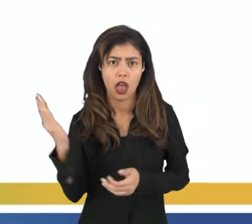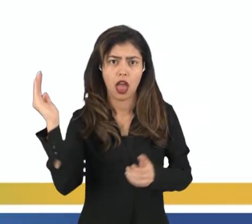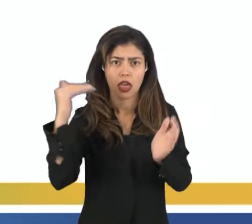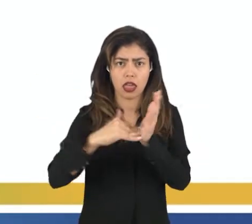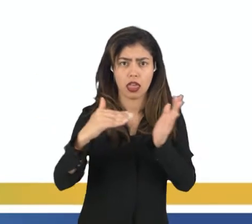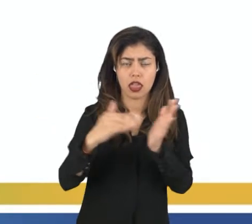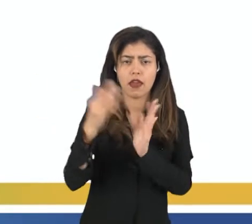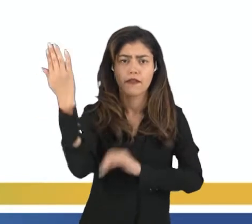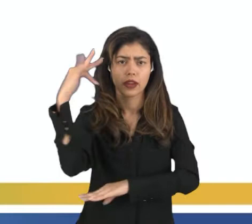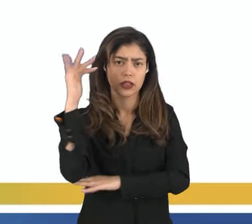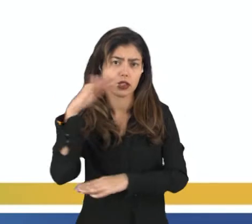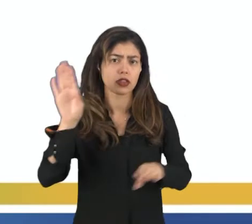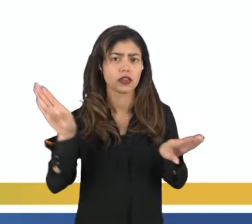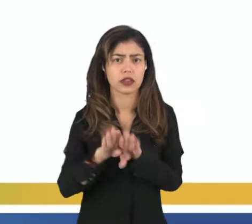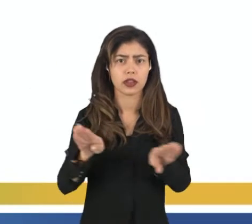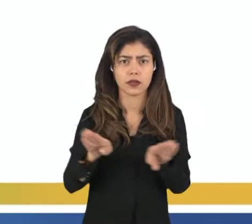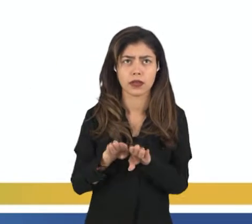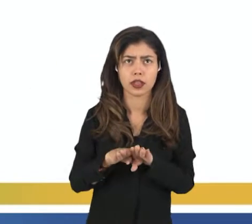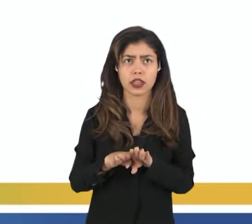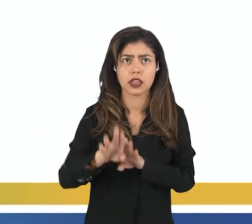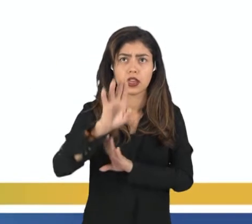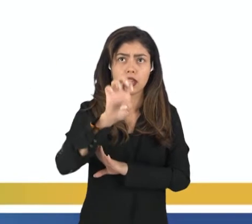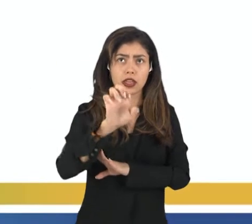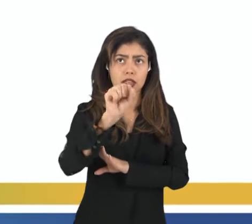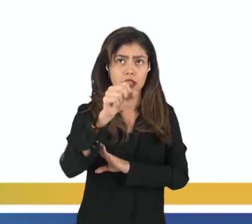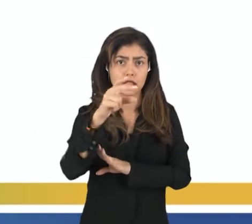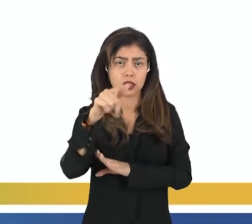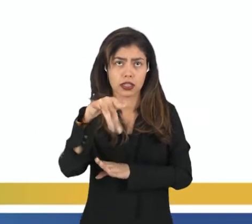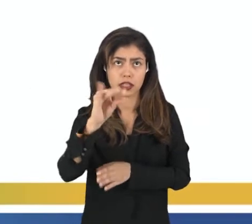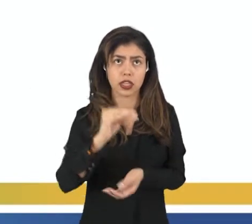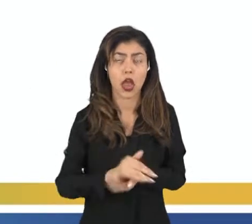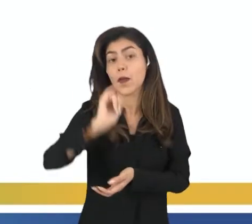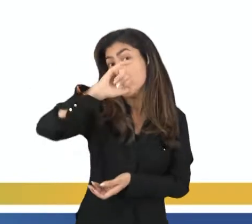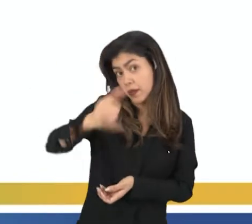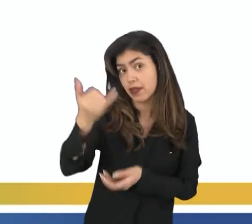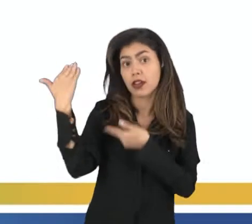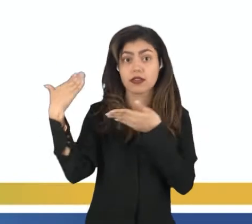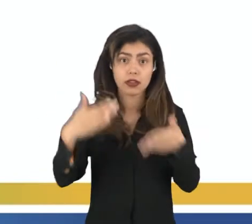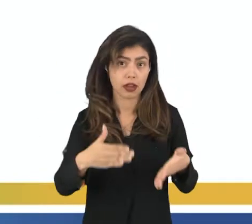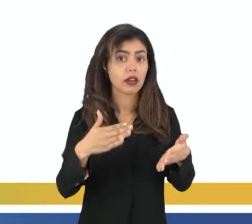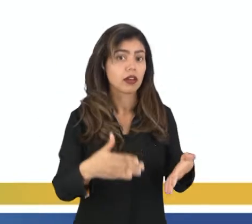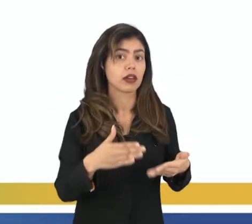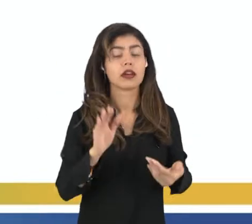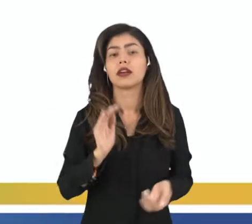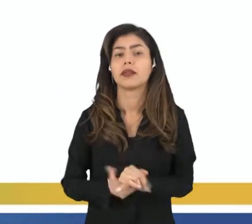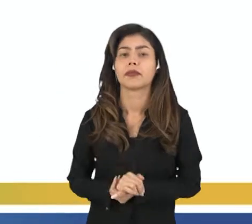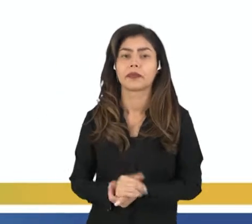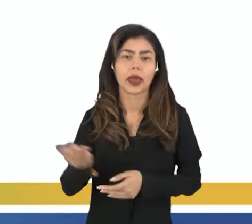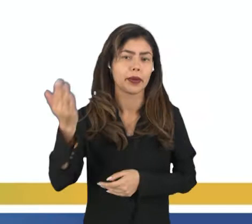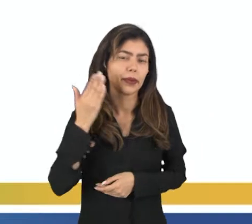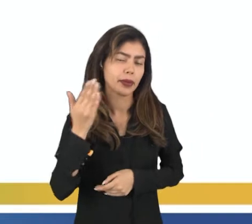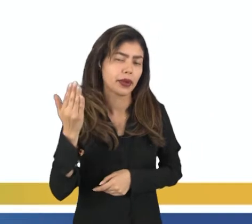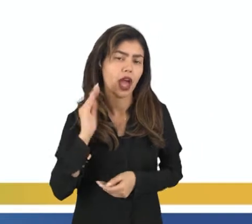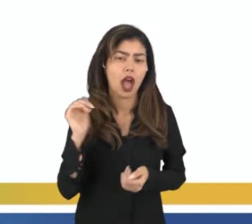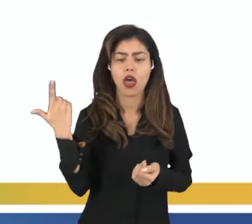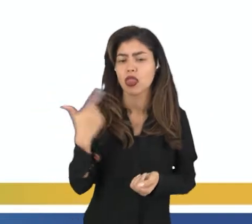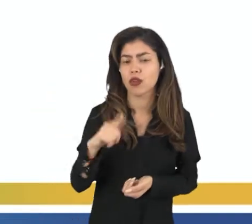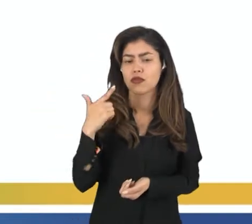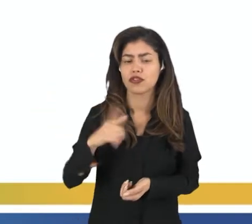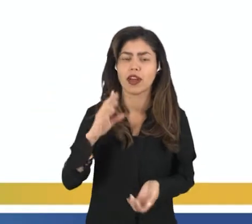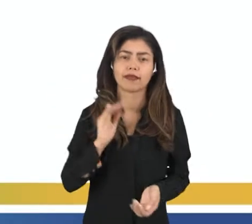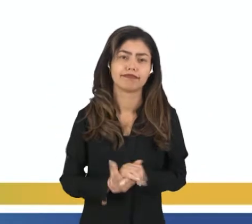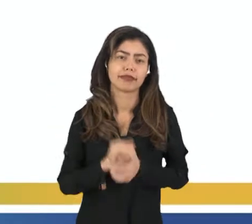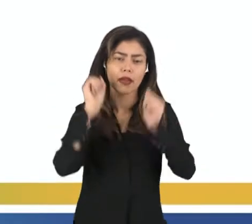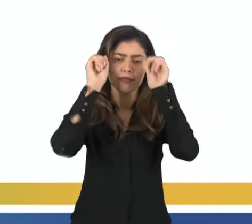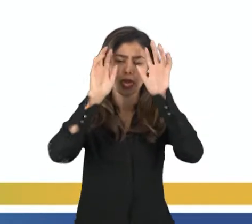em estações de esqui durante o inverno aproveitaram a chegada do verão, onde não havia neve,